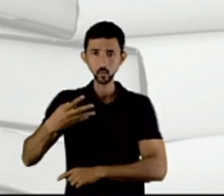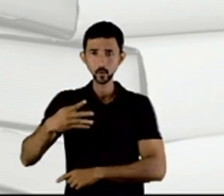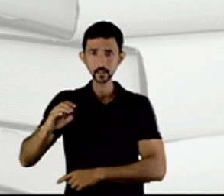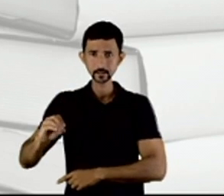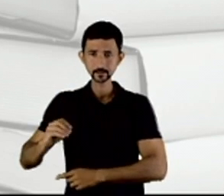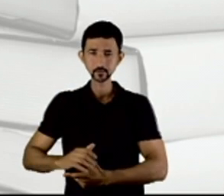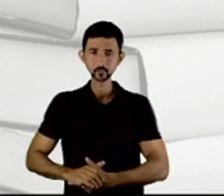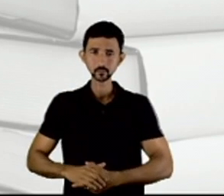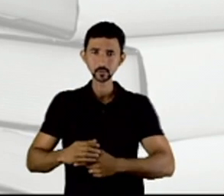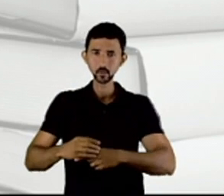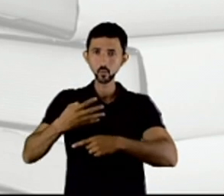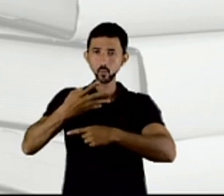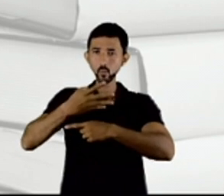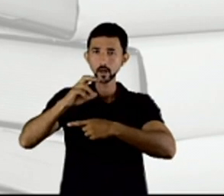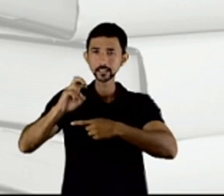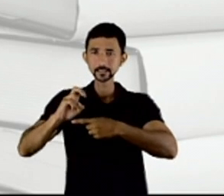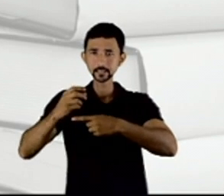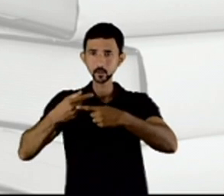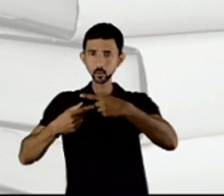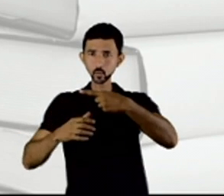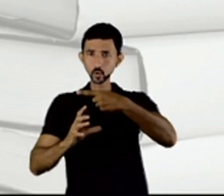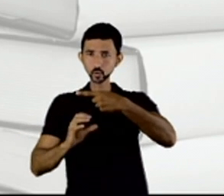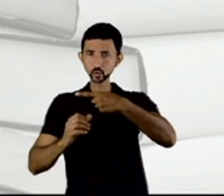45 sobre 100, que a gente pode ler como